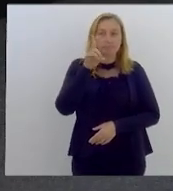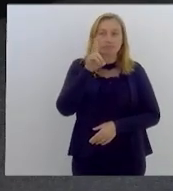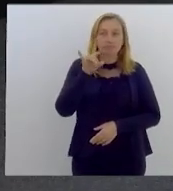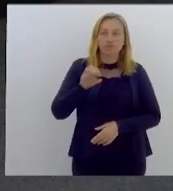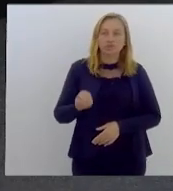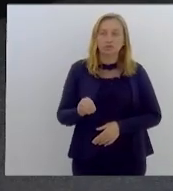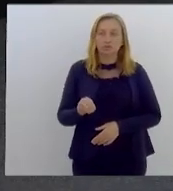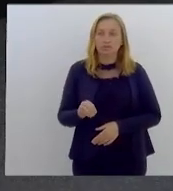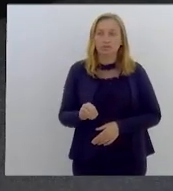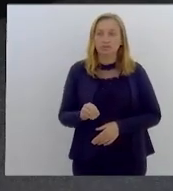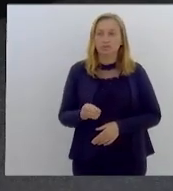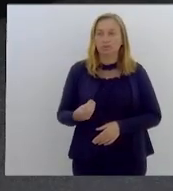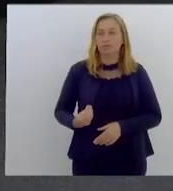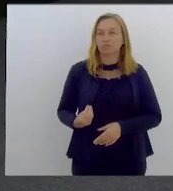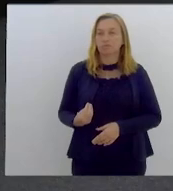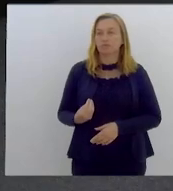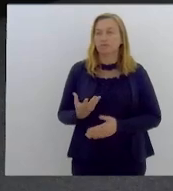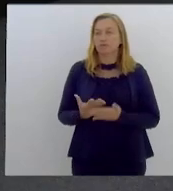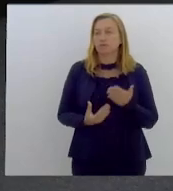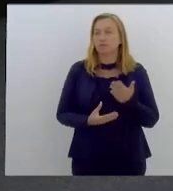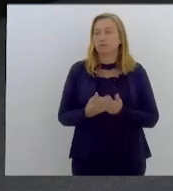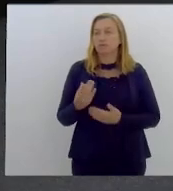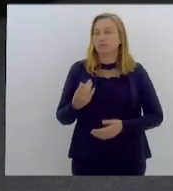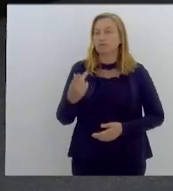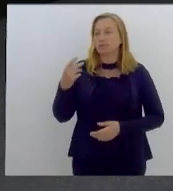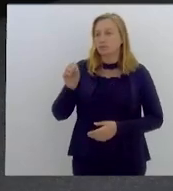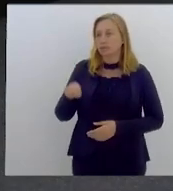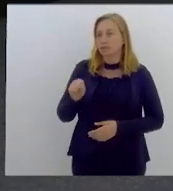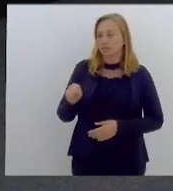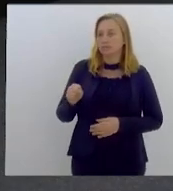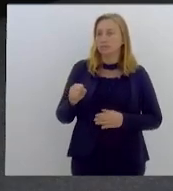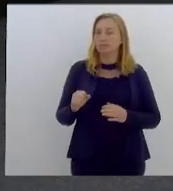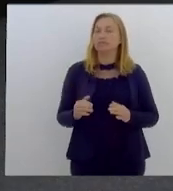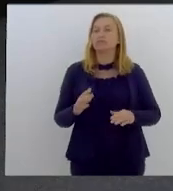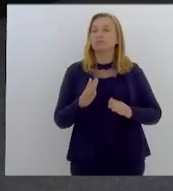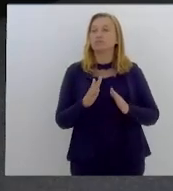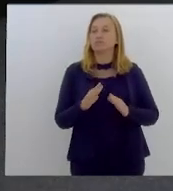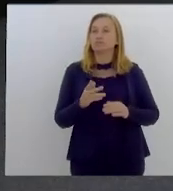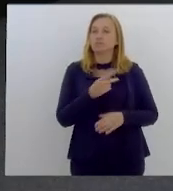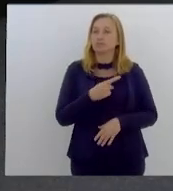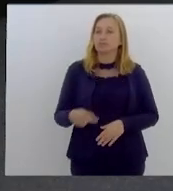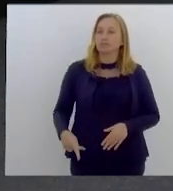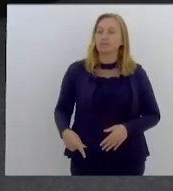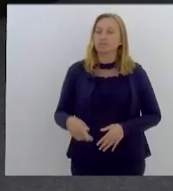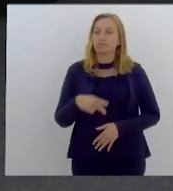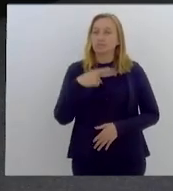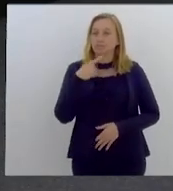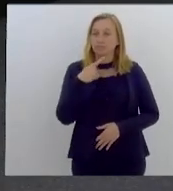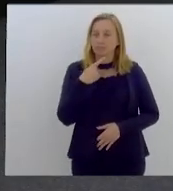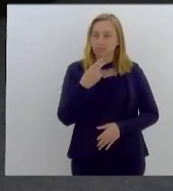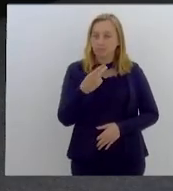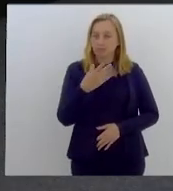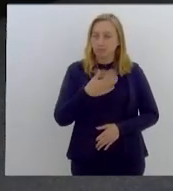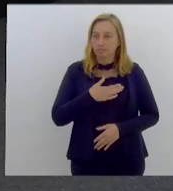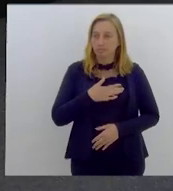Dionísio Lins, que não está na minha mão, está aqui na mão do presidente. É o parecer.